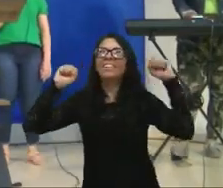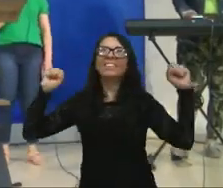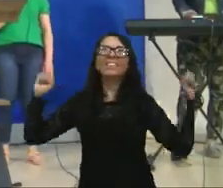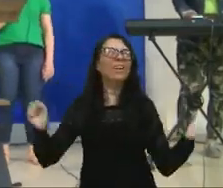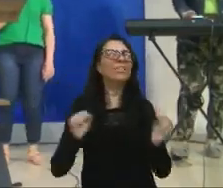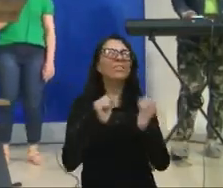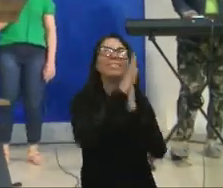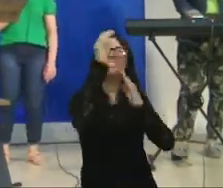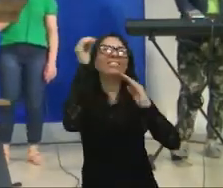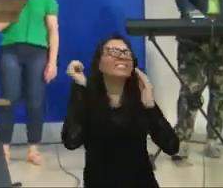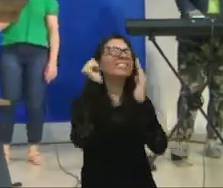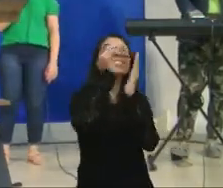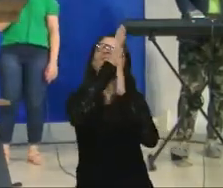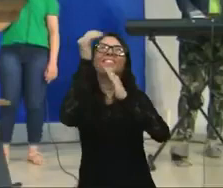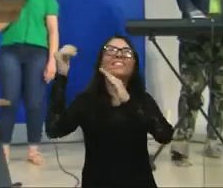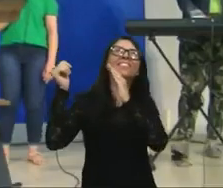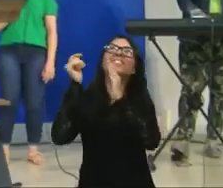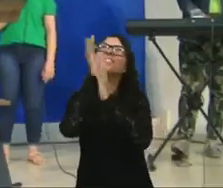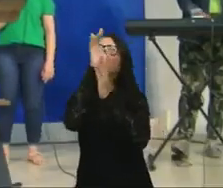celebrarei.